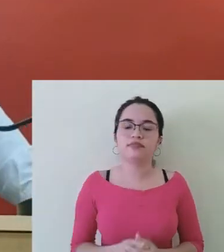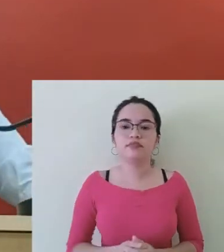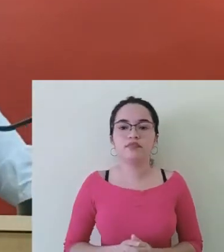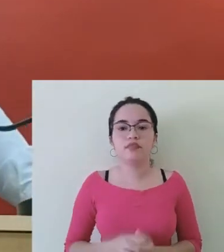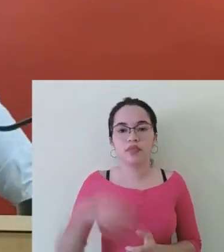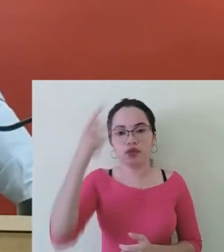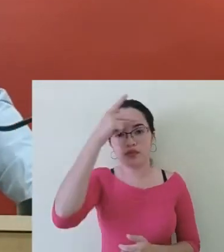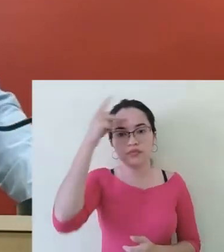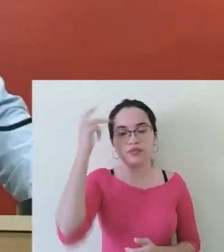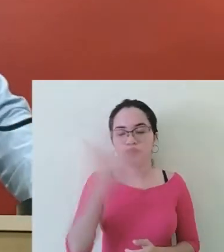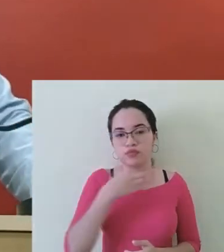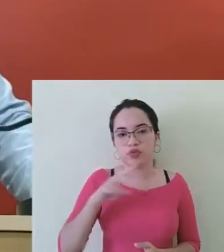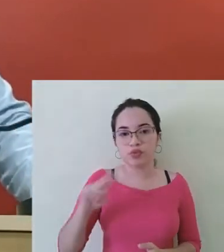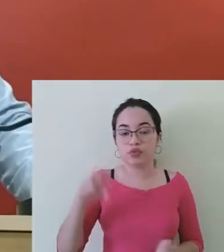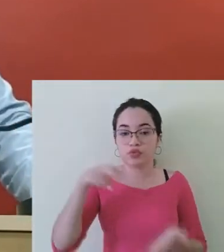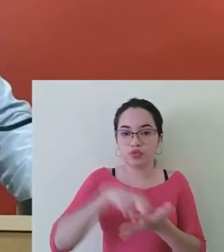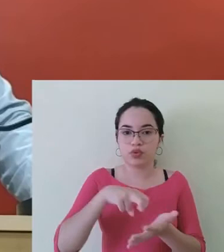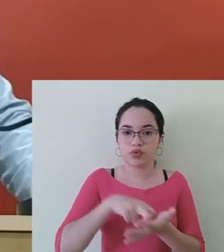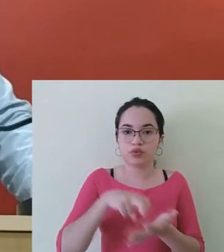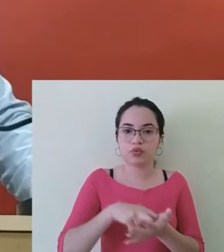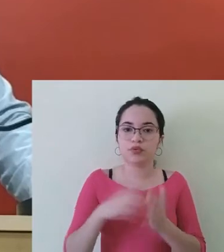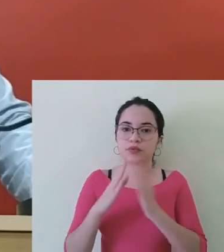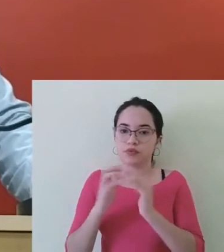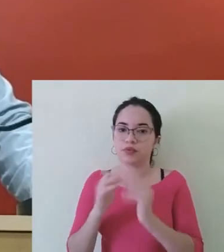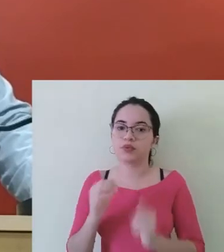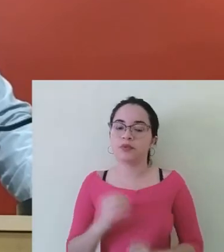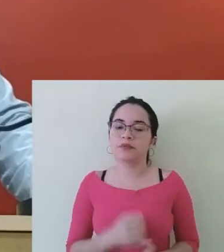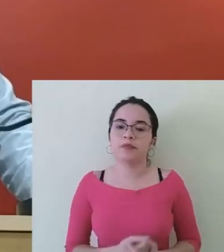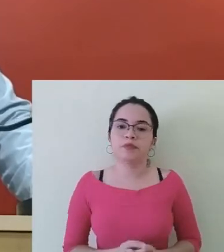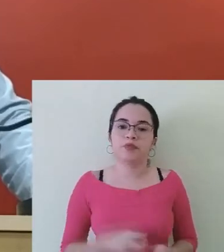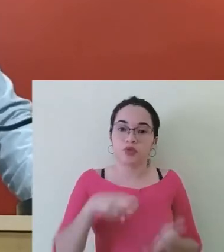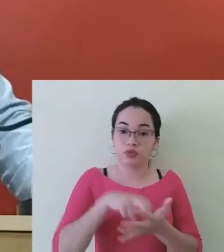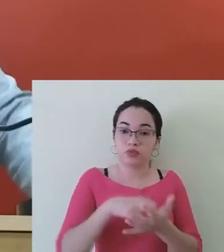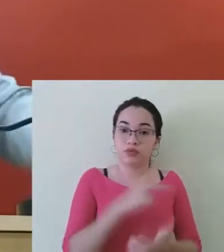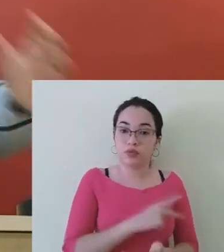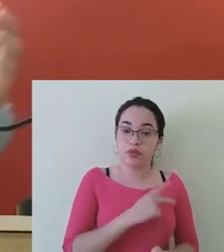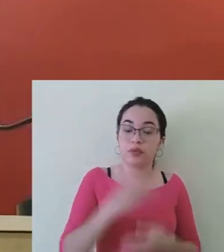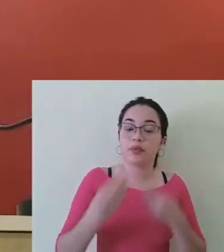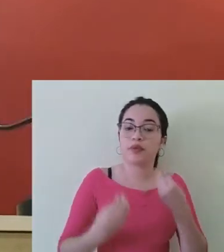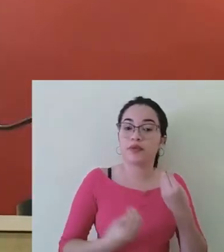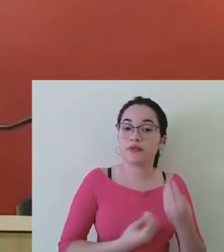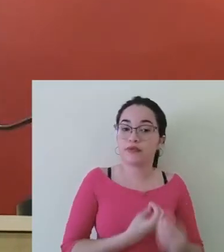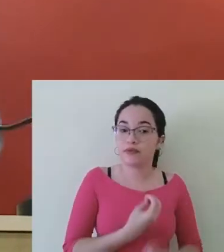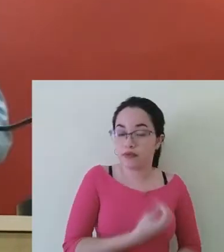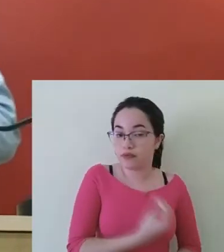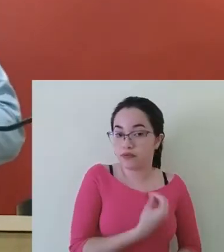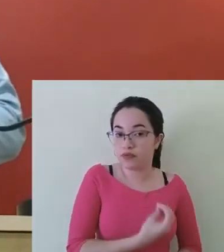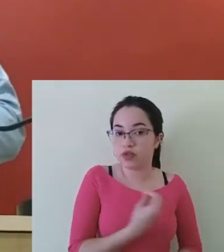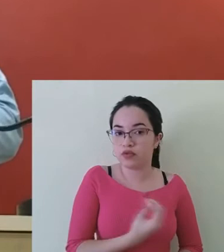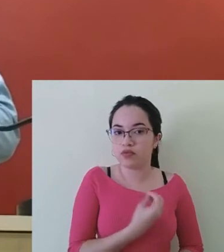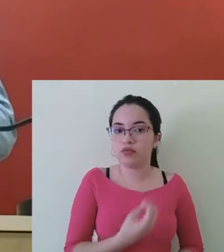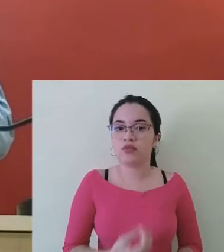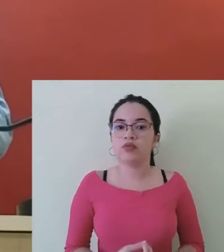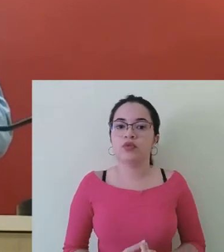íntegro aqueles irmãos, orações intercessórias de Paulo, para que eles vivam de um modo digno